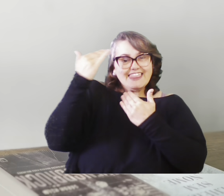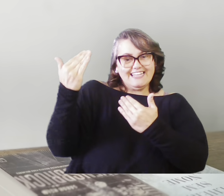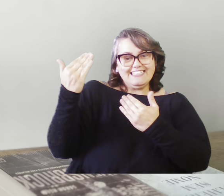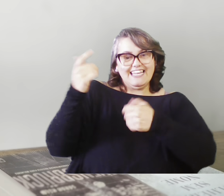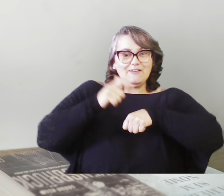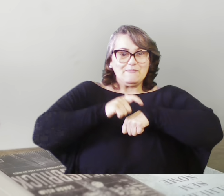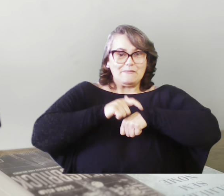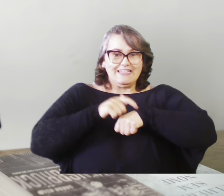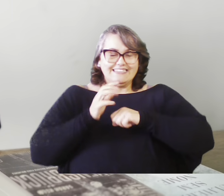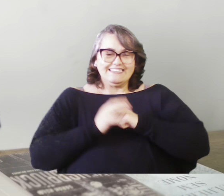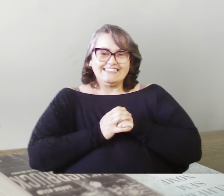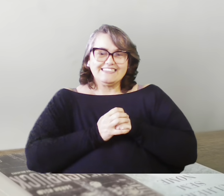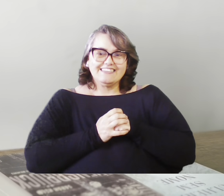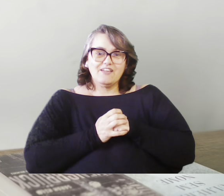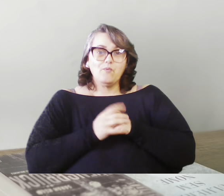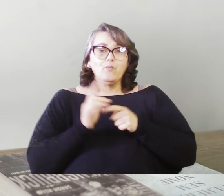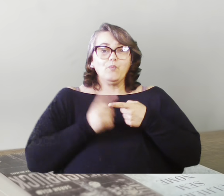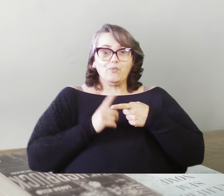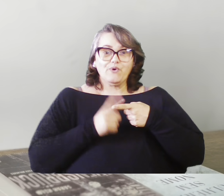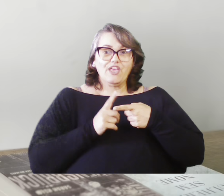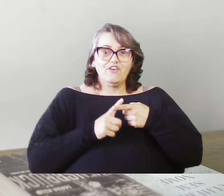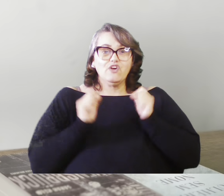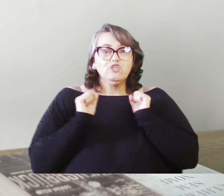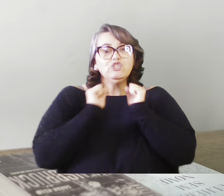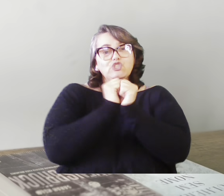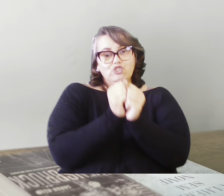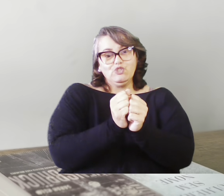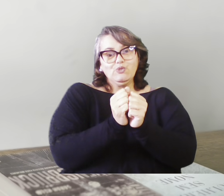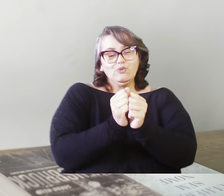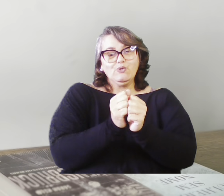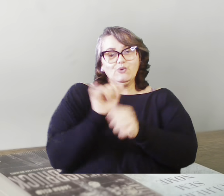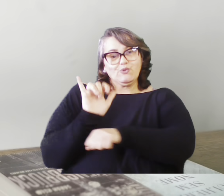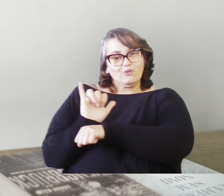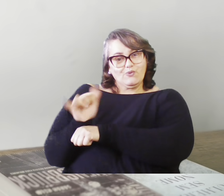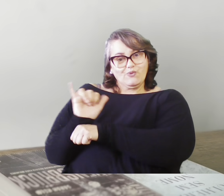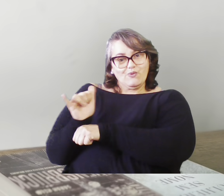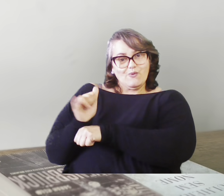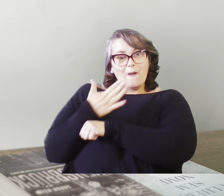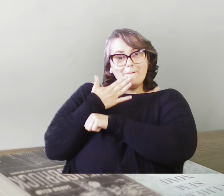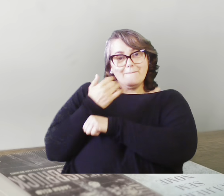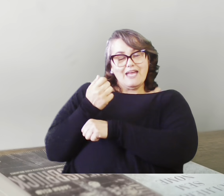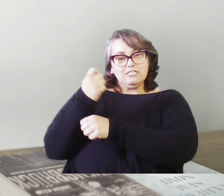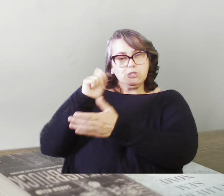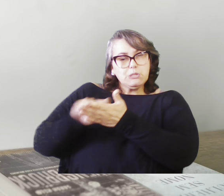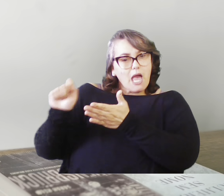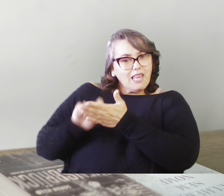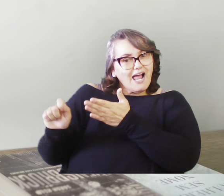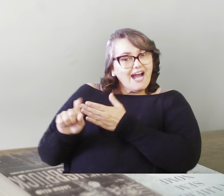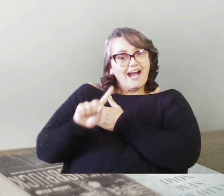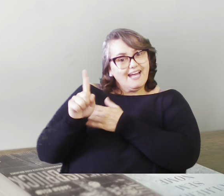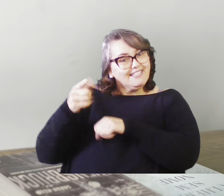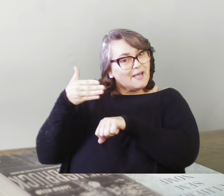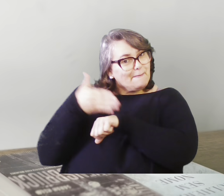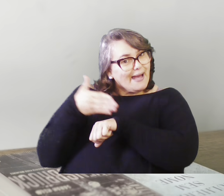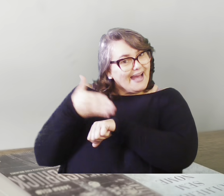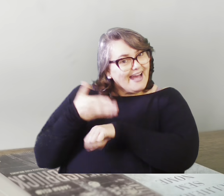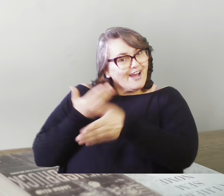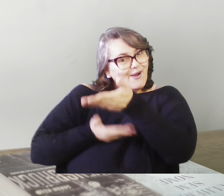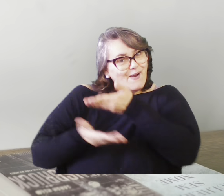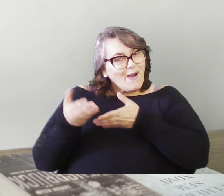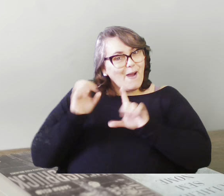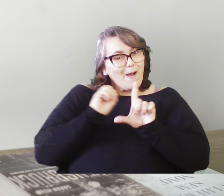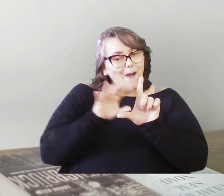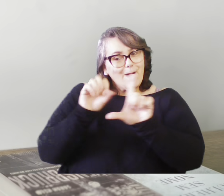então, quero te agradecer mais uma vez por você estar conosco aqui no canal. Quero te pedir que se inscreva se você não